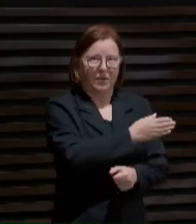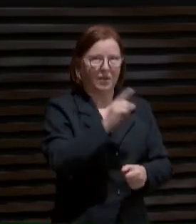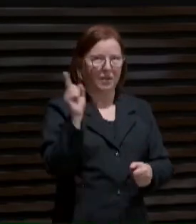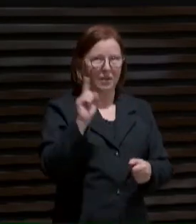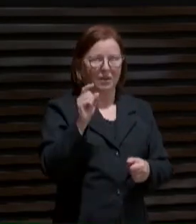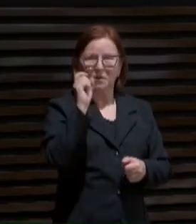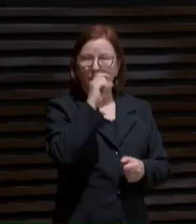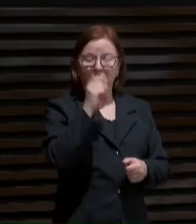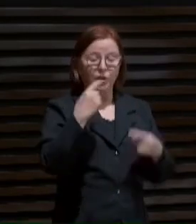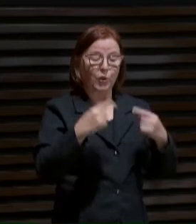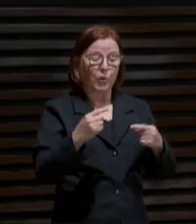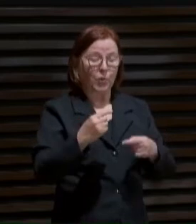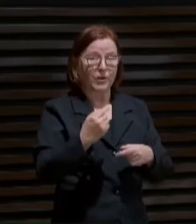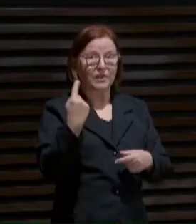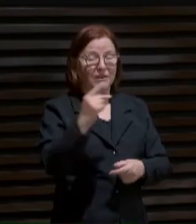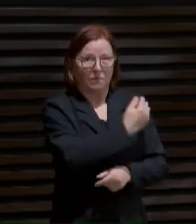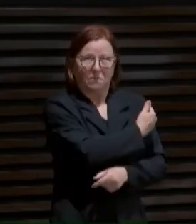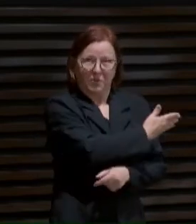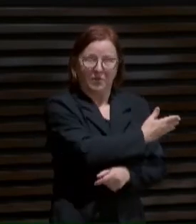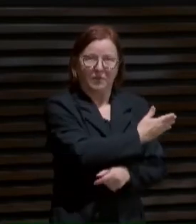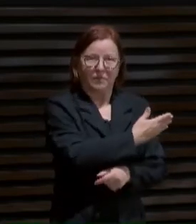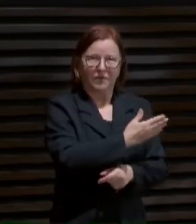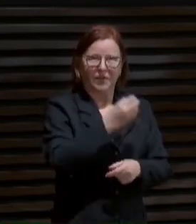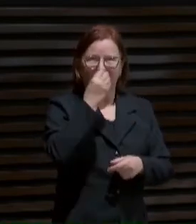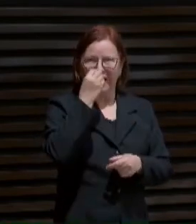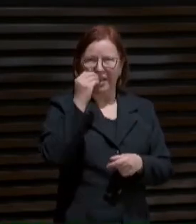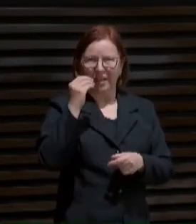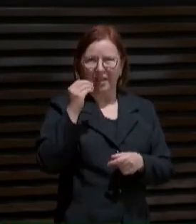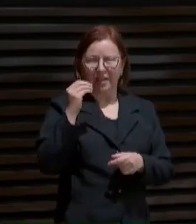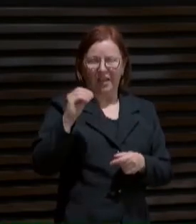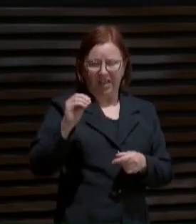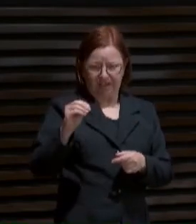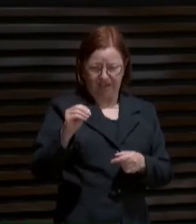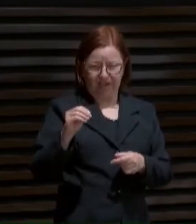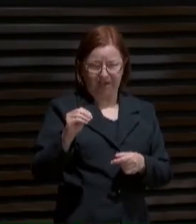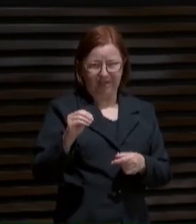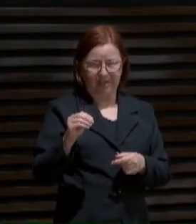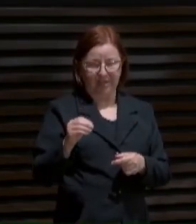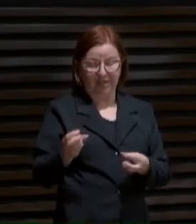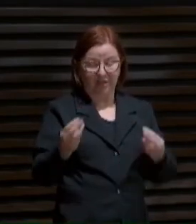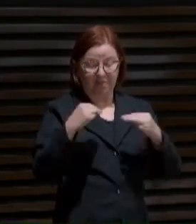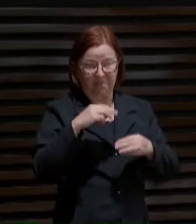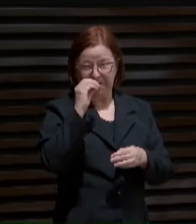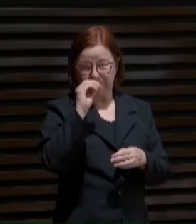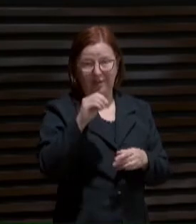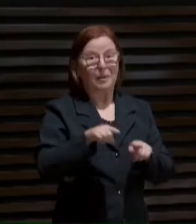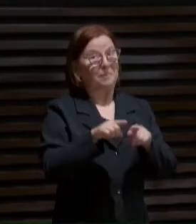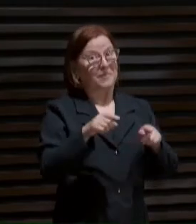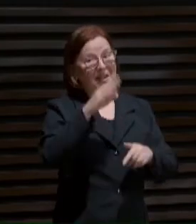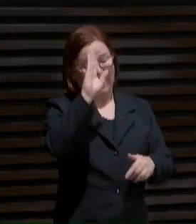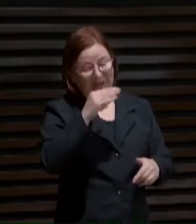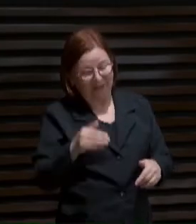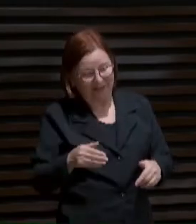o seu próximo que rejeita quem merece desprezo mas honra os que temem ao senhor que